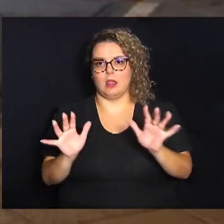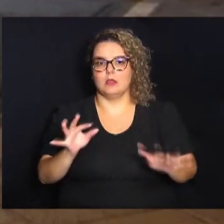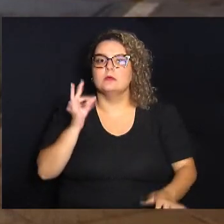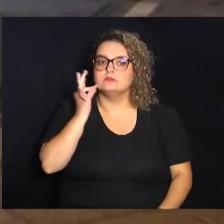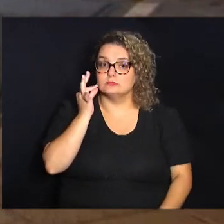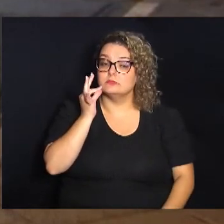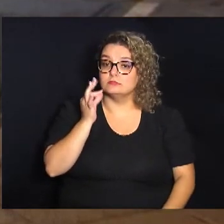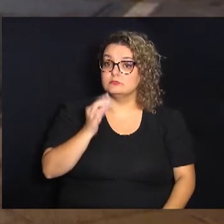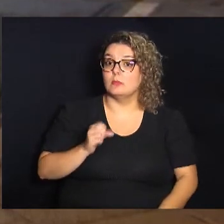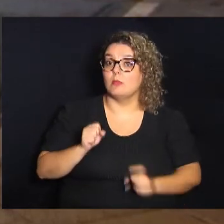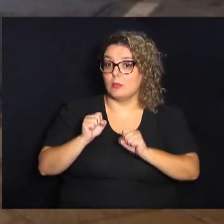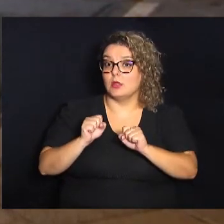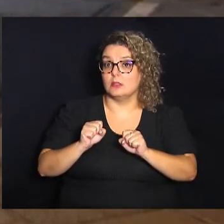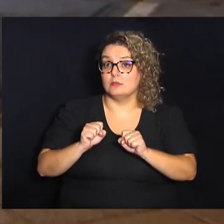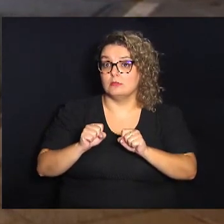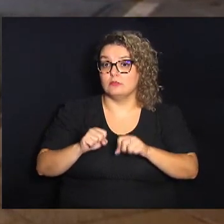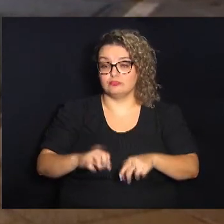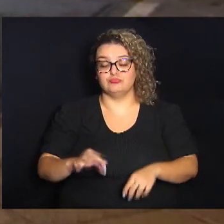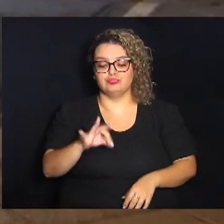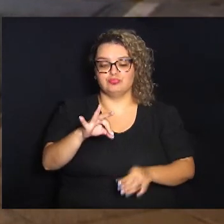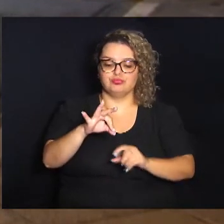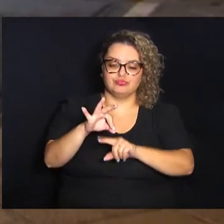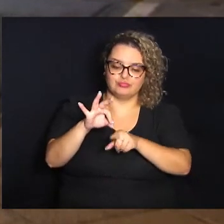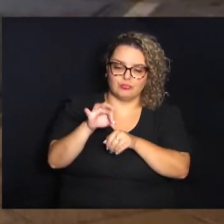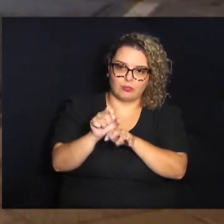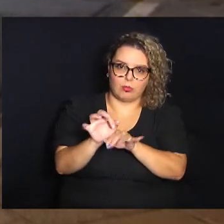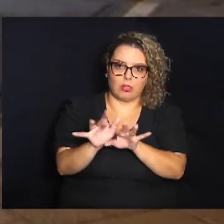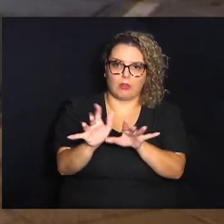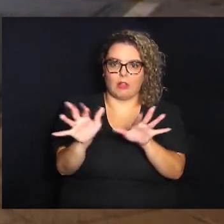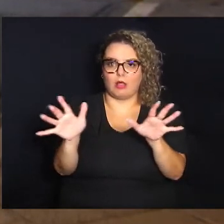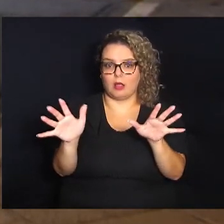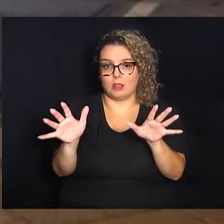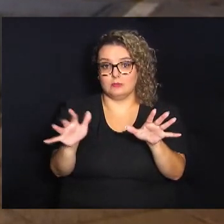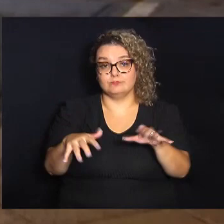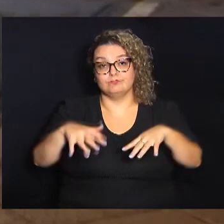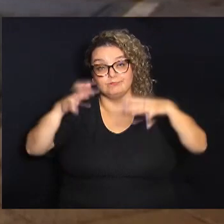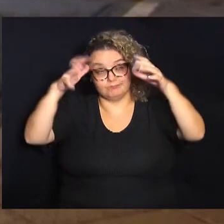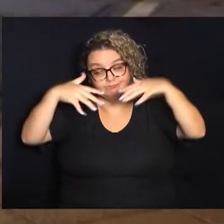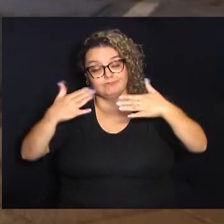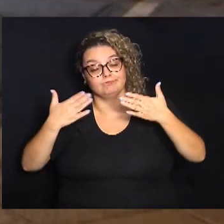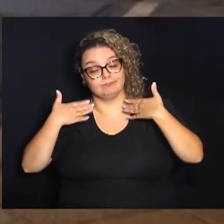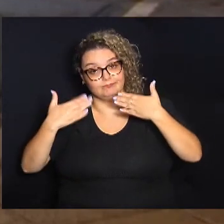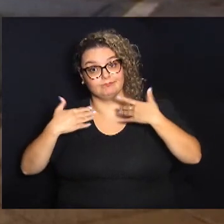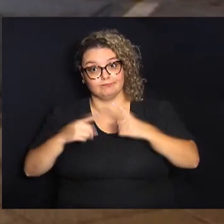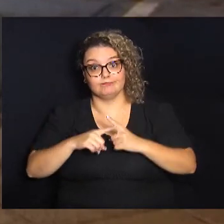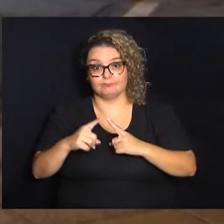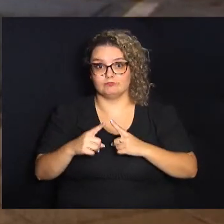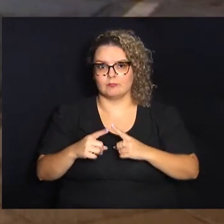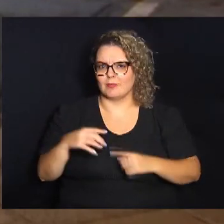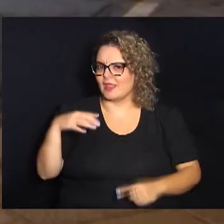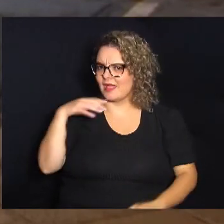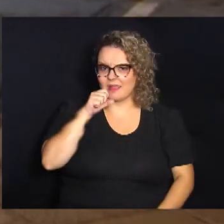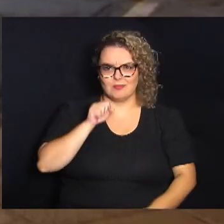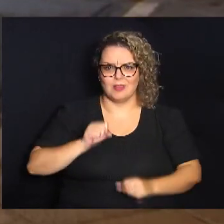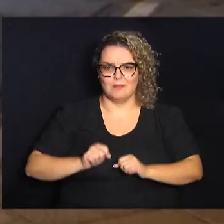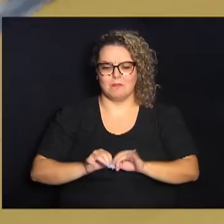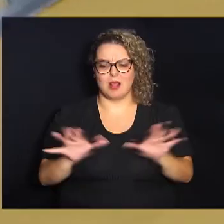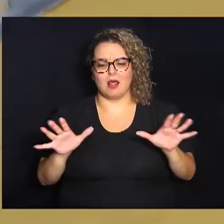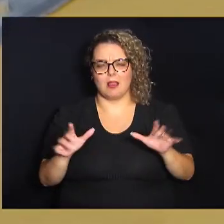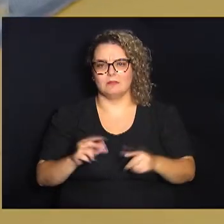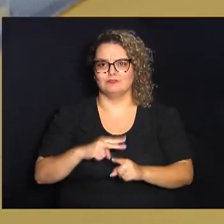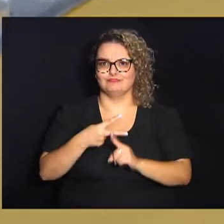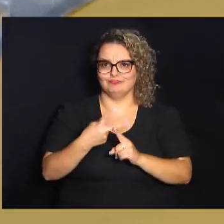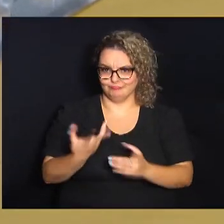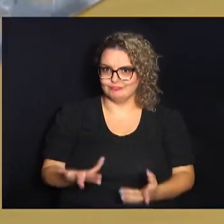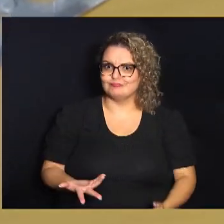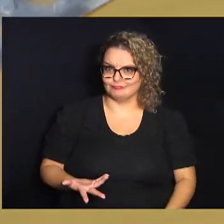a se reproduzir. Com as altas temperaturas e a oferta de chuvas, o risco de se proliferarem rapidamente aumenta muito.